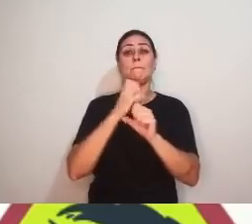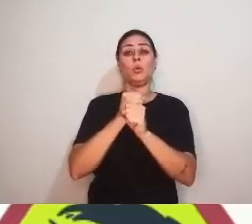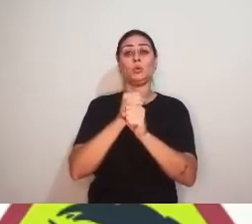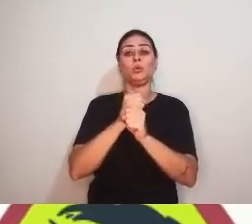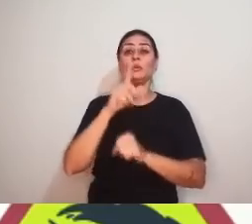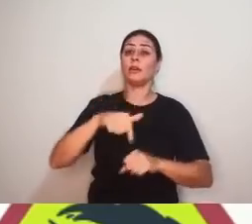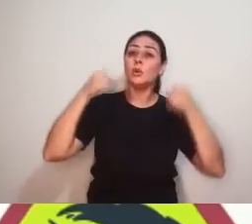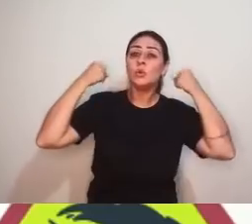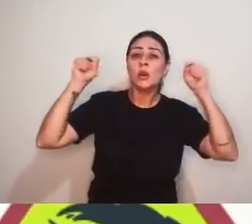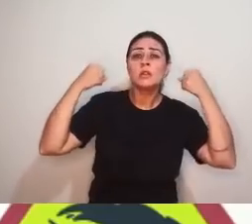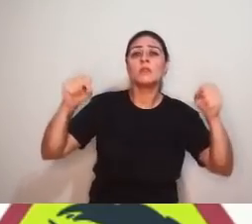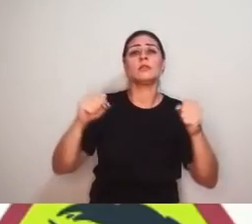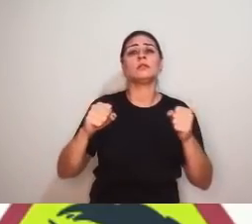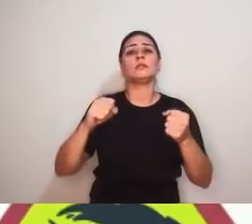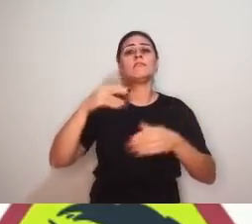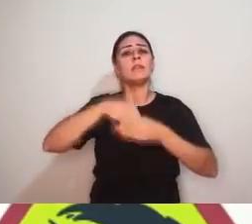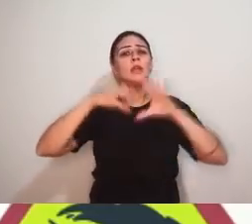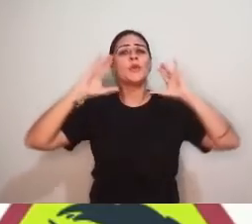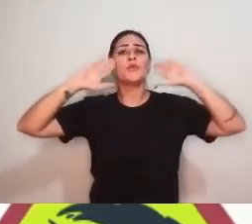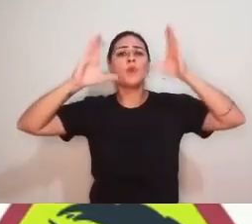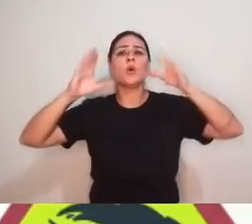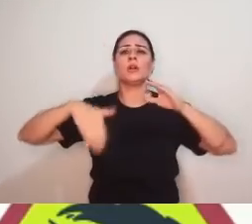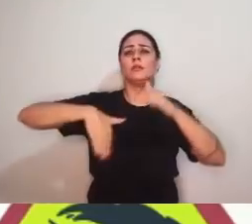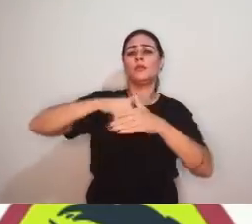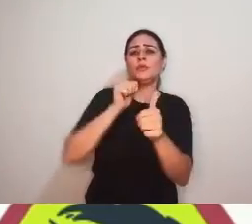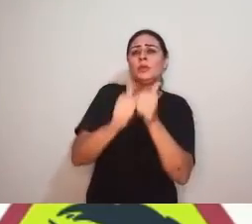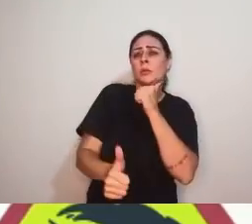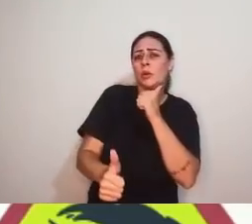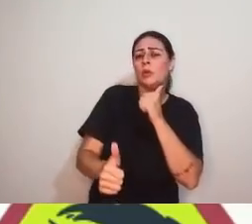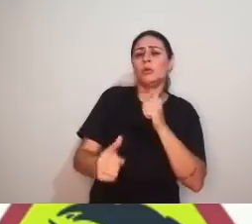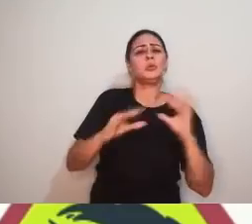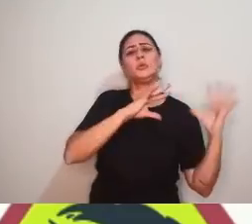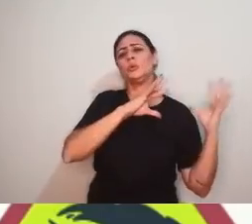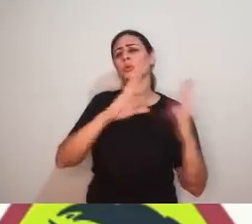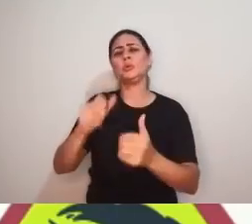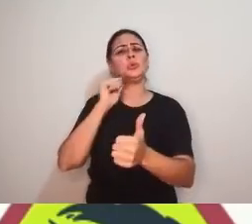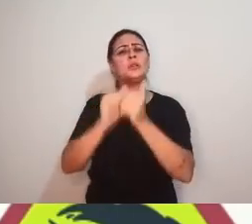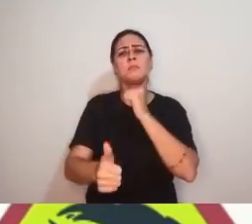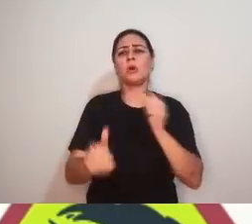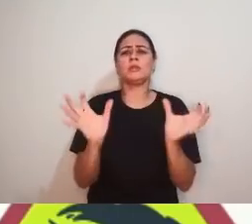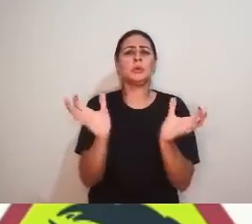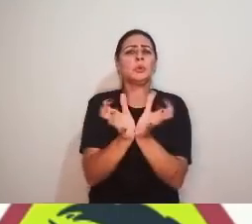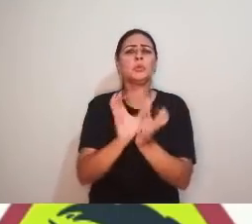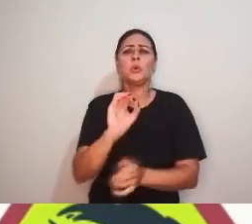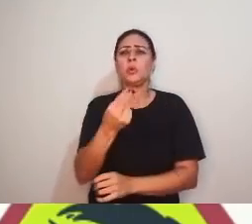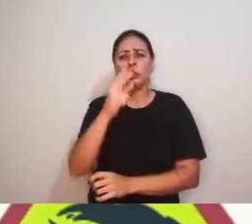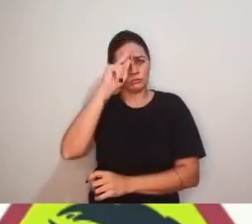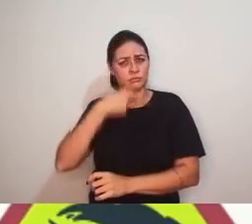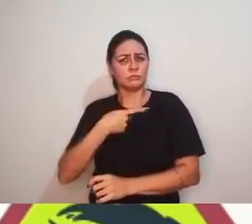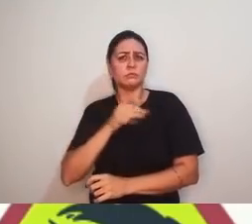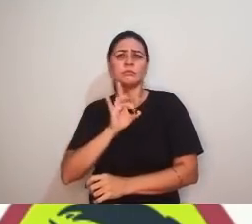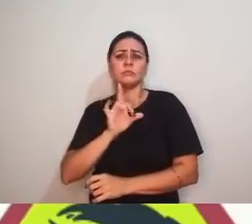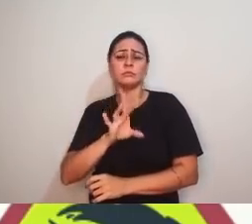trabalhado lá na educação física, para o vôlei é a mesma coisa, para o futebol é a mesma coisa, né, para todos os esportes